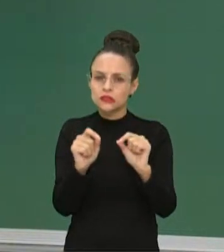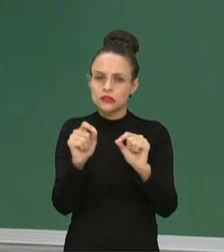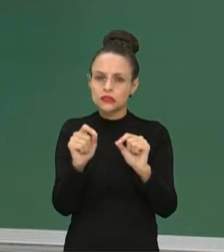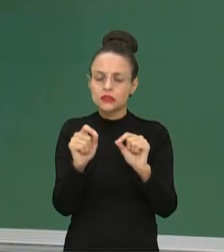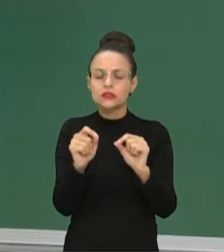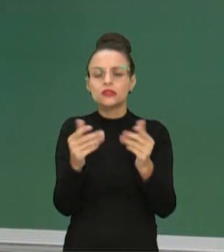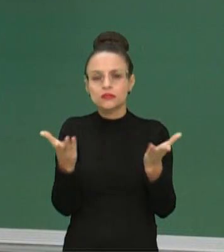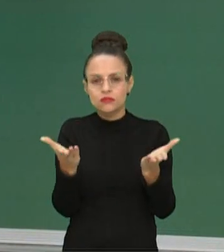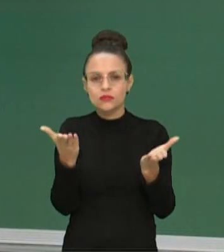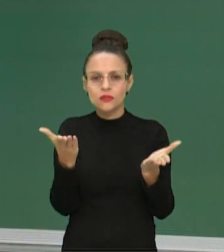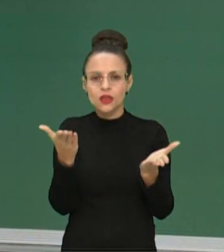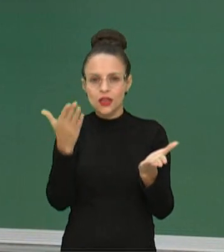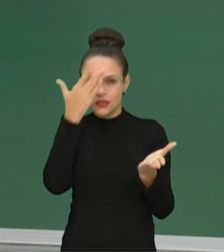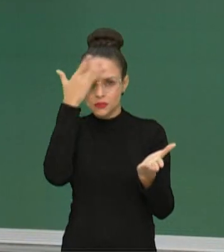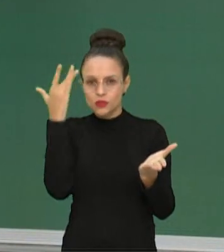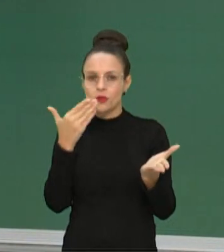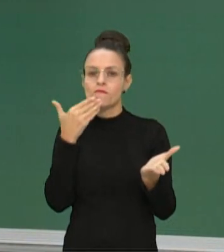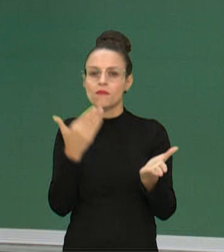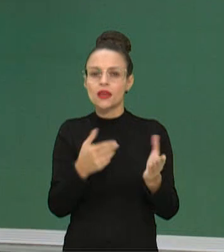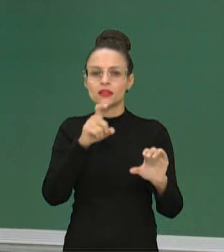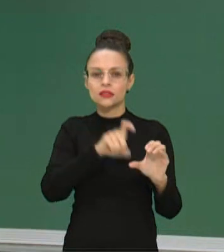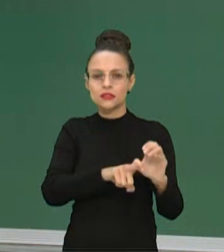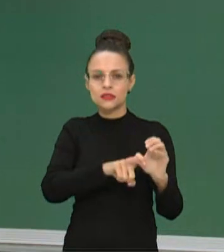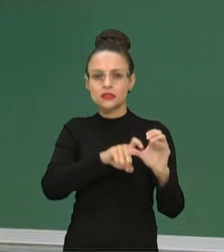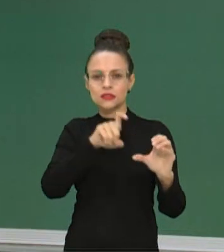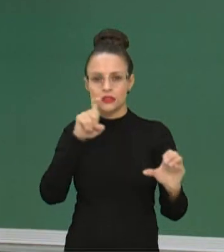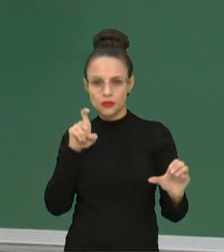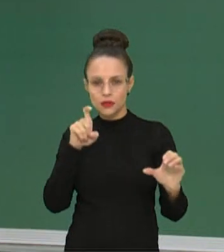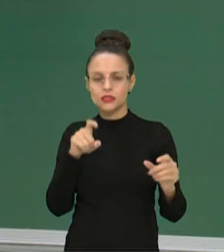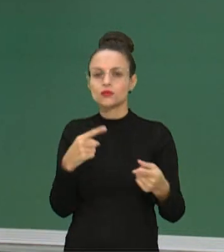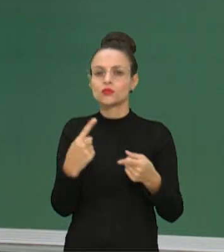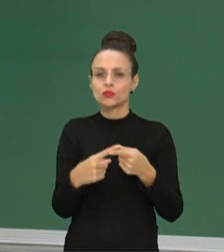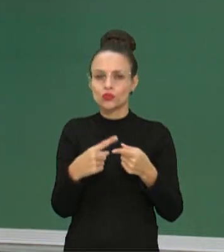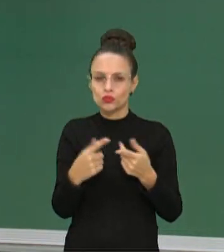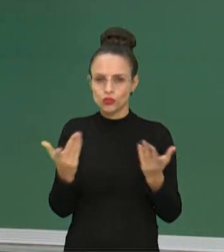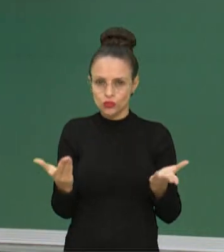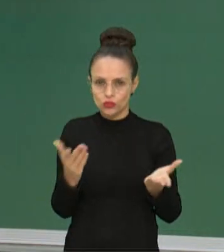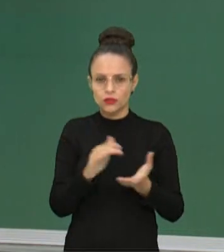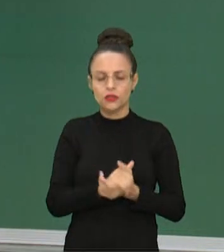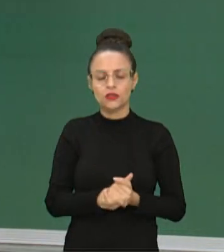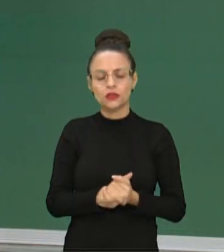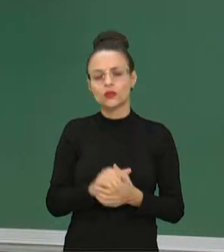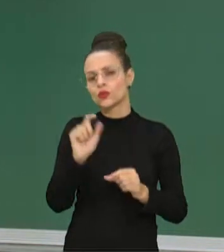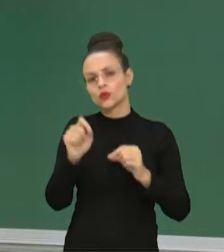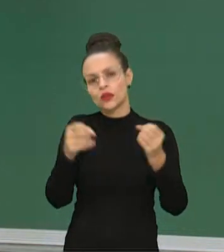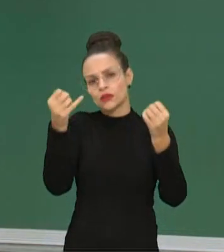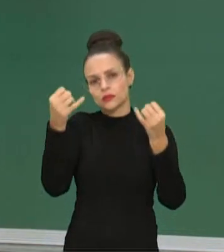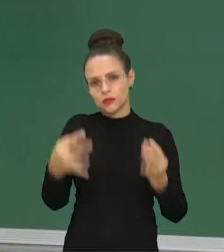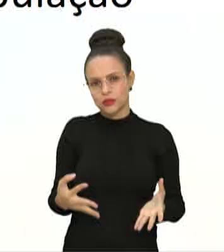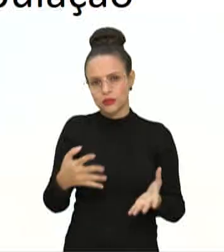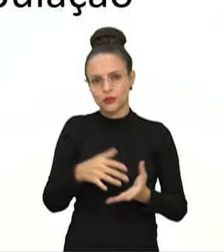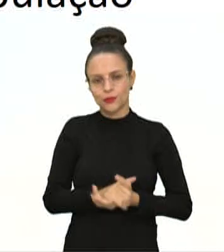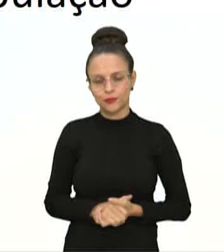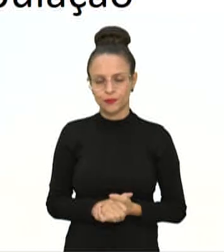fazem com que as pessoas peçam a separação do Reino Unido. Qual é a explicação?